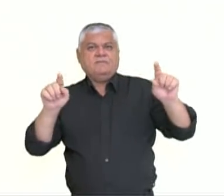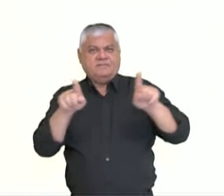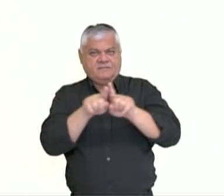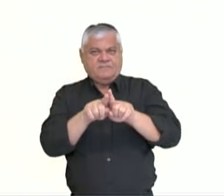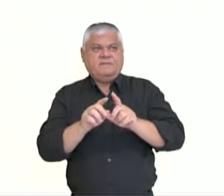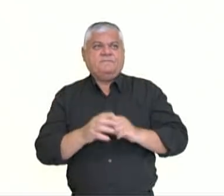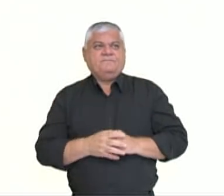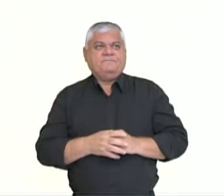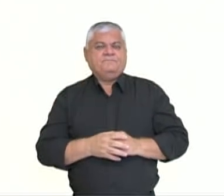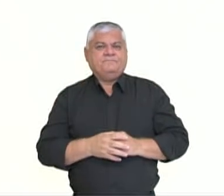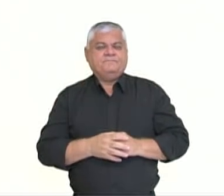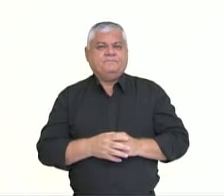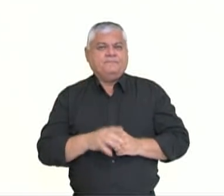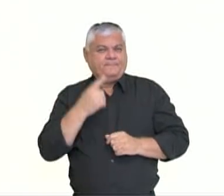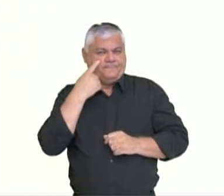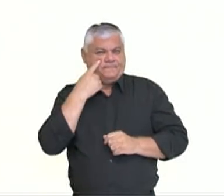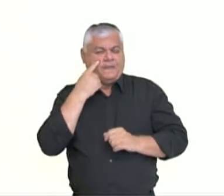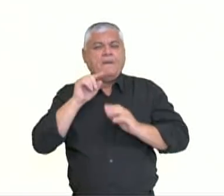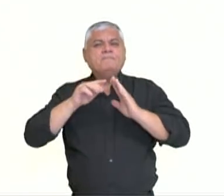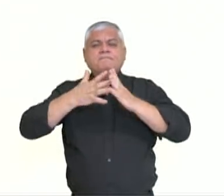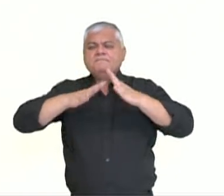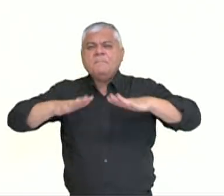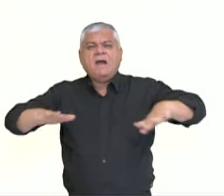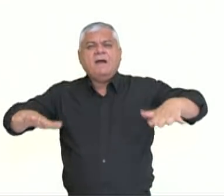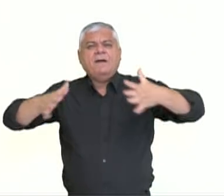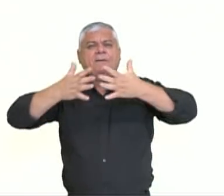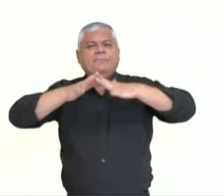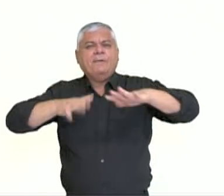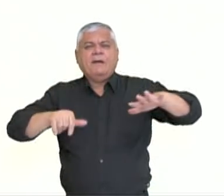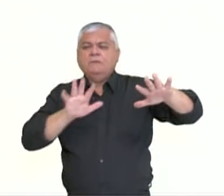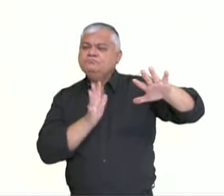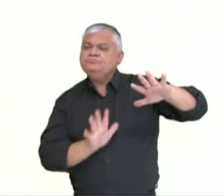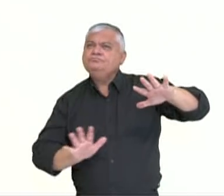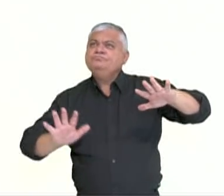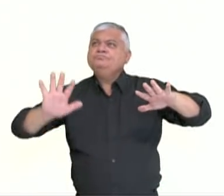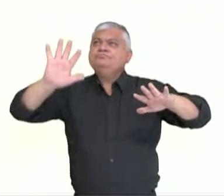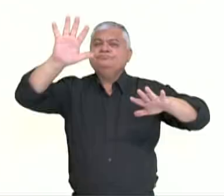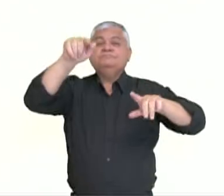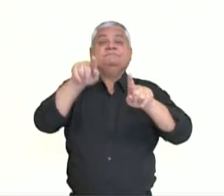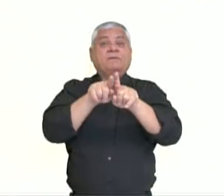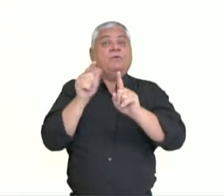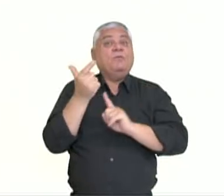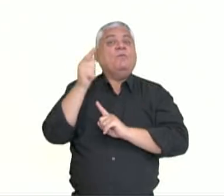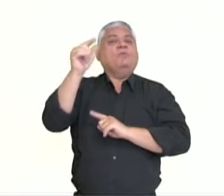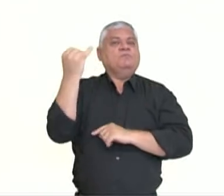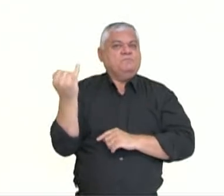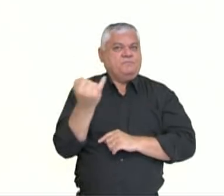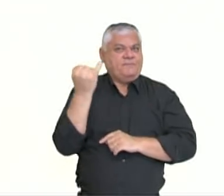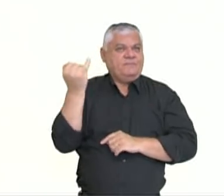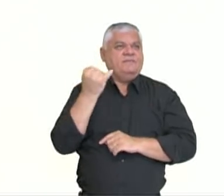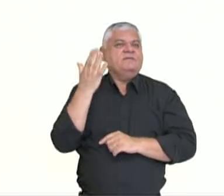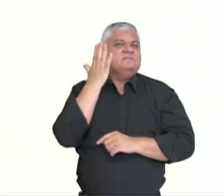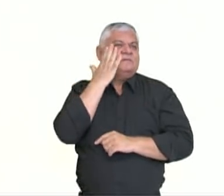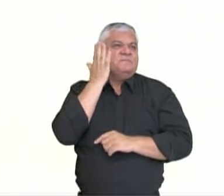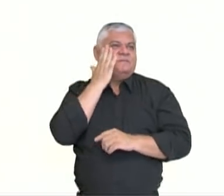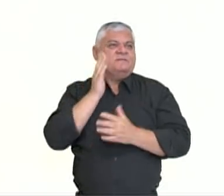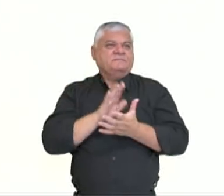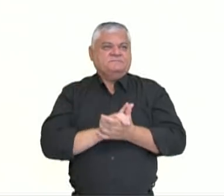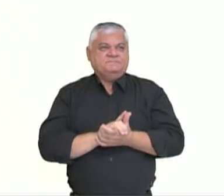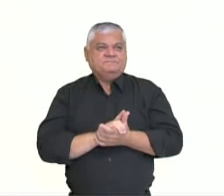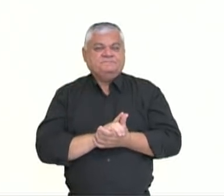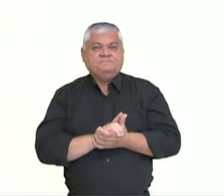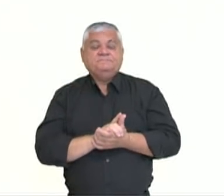aí, maritimidade ou continentalidade é outro fator importantíssimo. O que nós temos